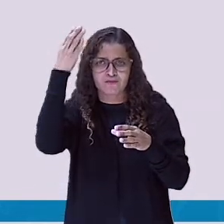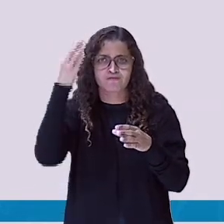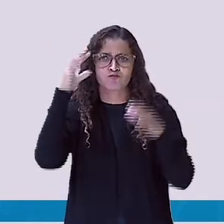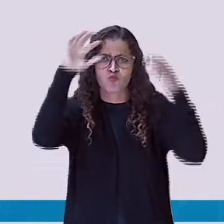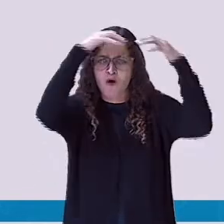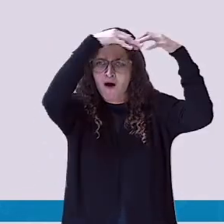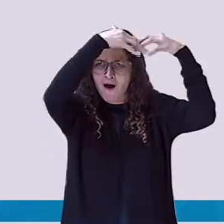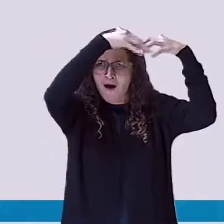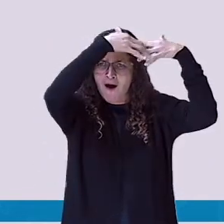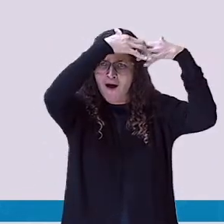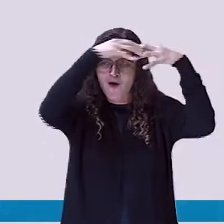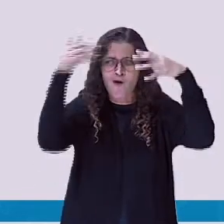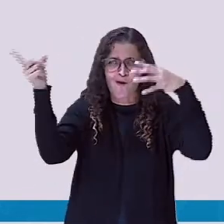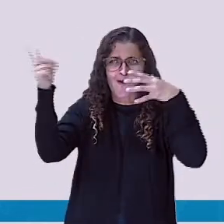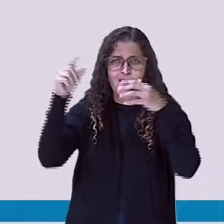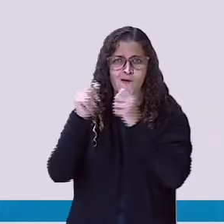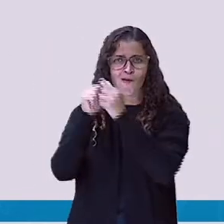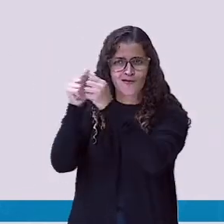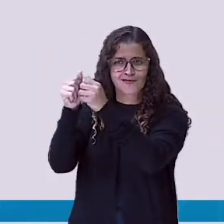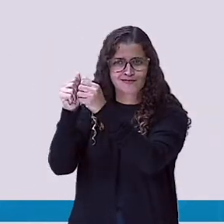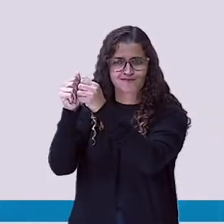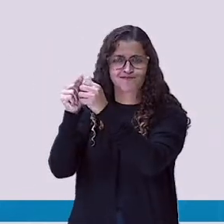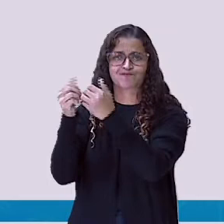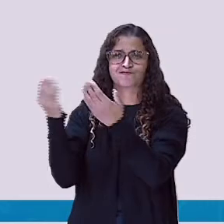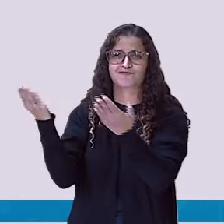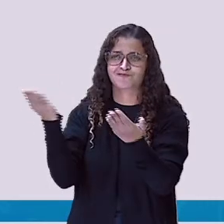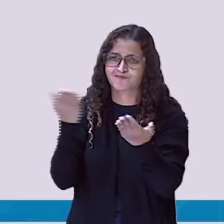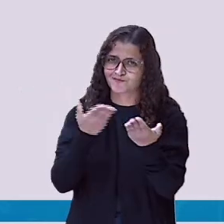Vou resolver junto com vocês, é claro, ok?